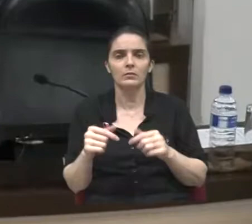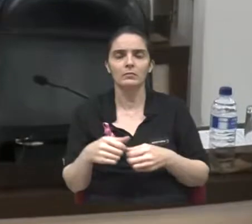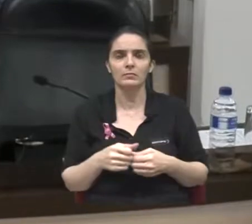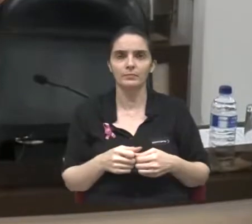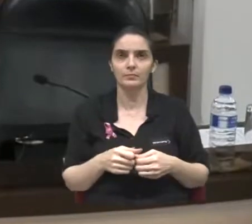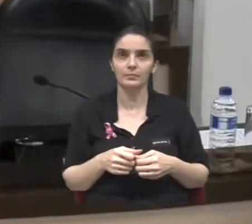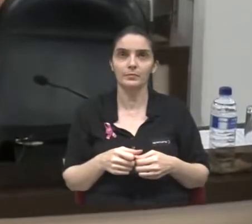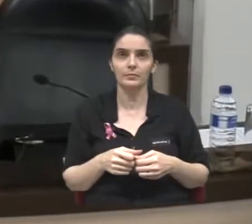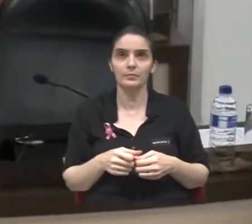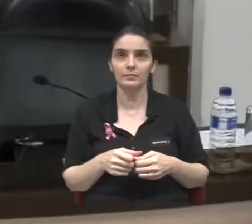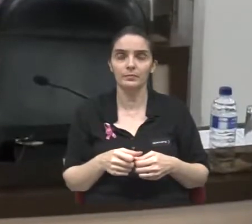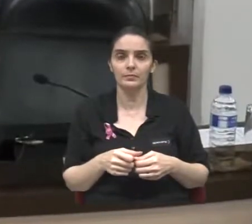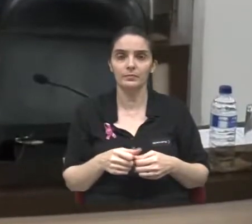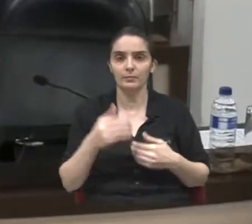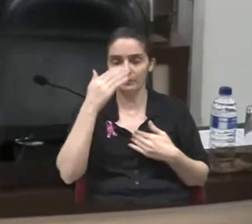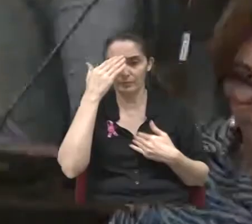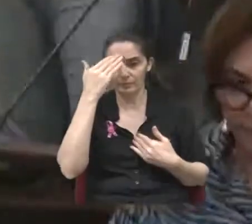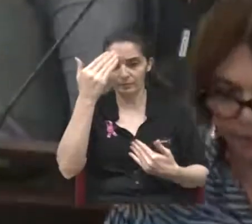psicomotora. Obrigada.